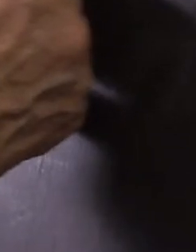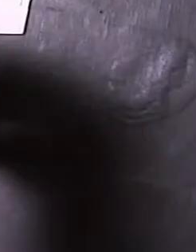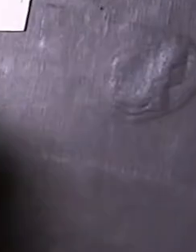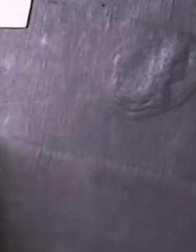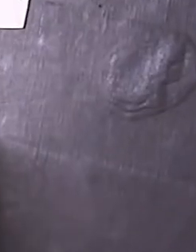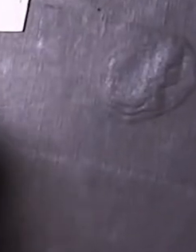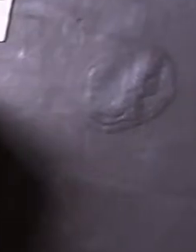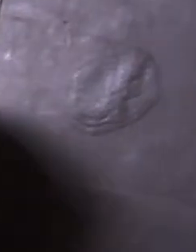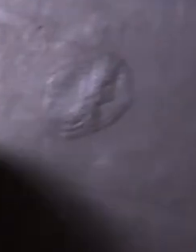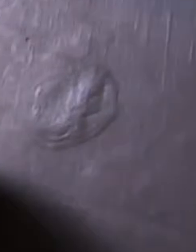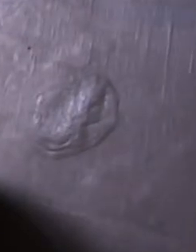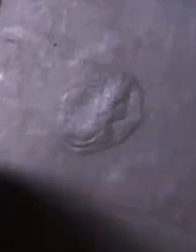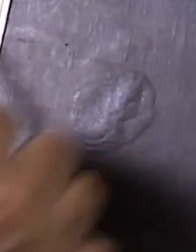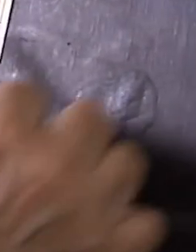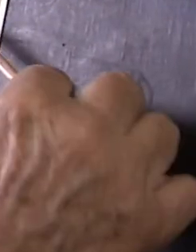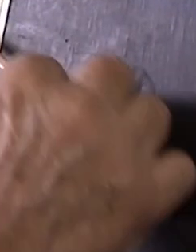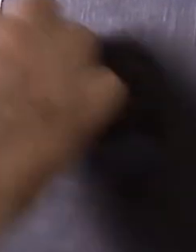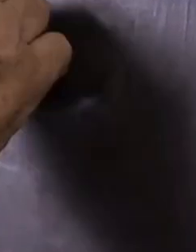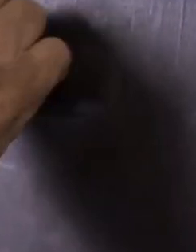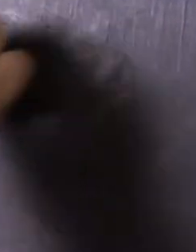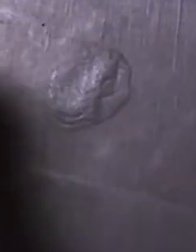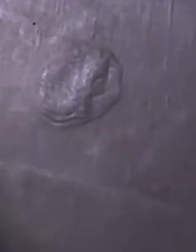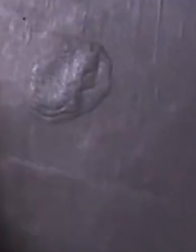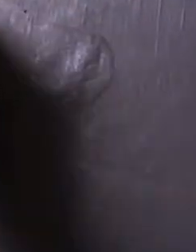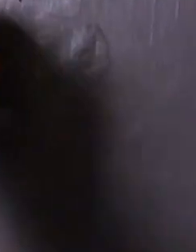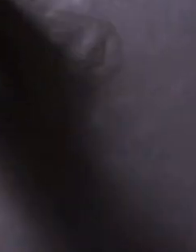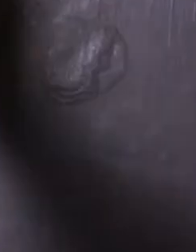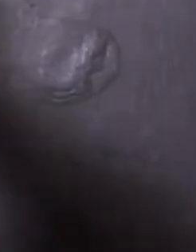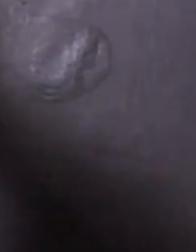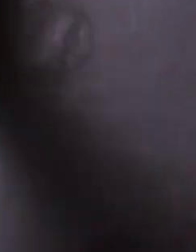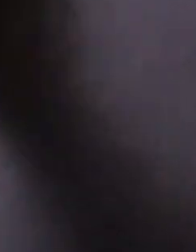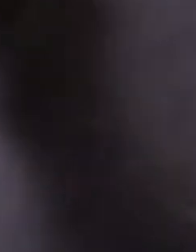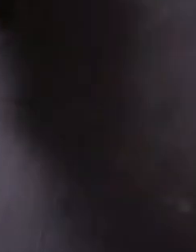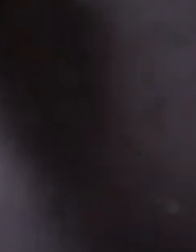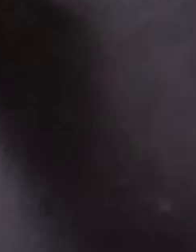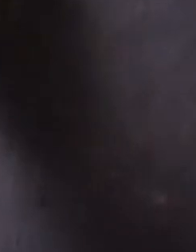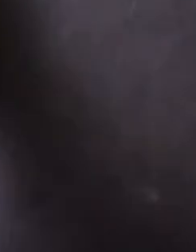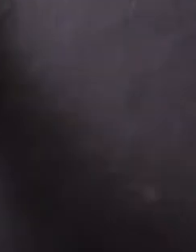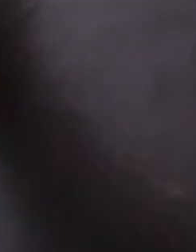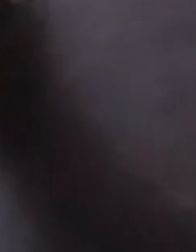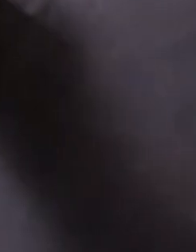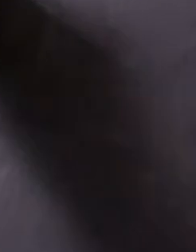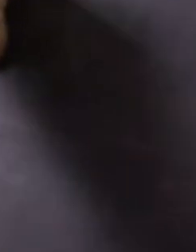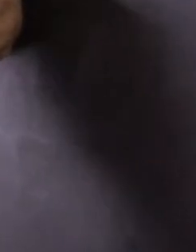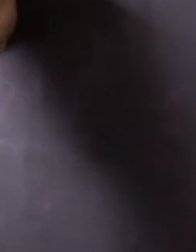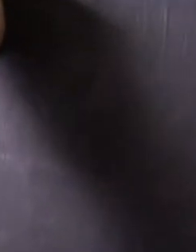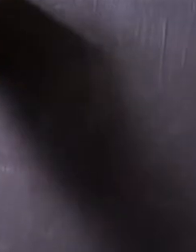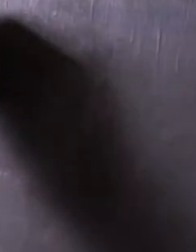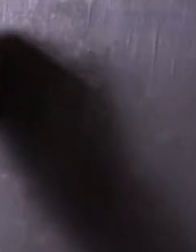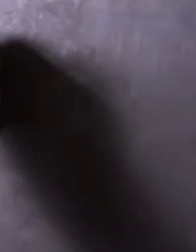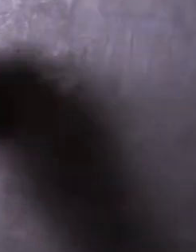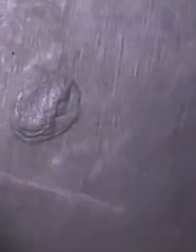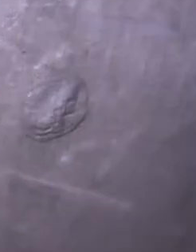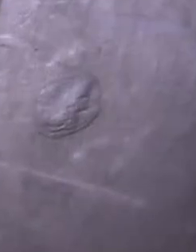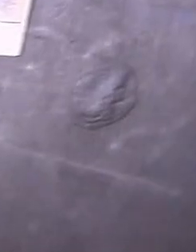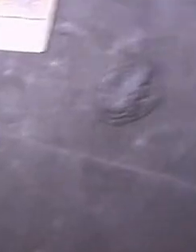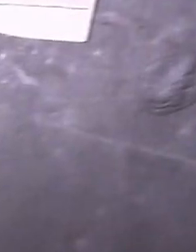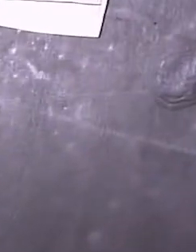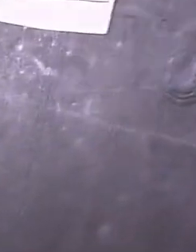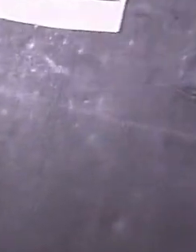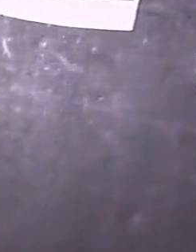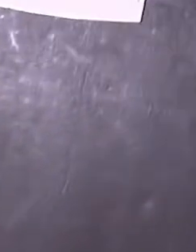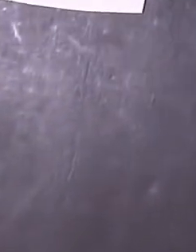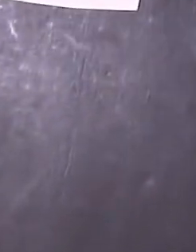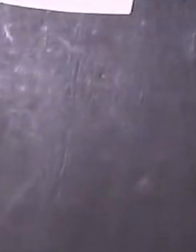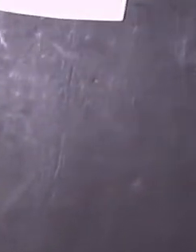e fechou isso aqui. Essas duas direções ainda ajudaram a concentrar a atenção aqui nesse centro.